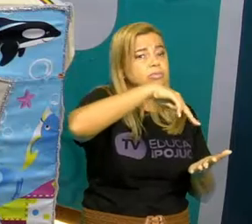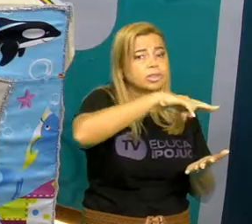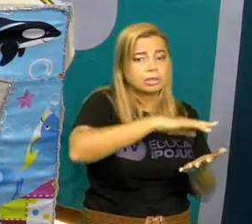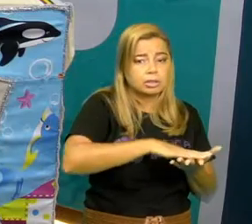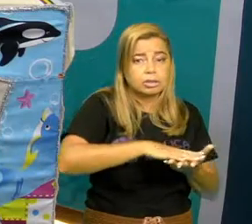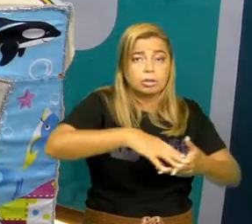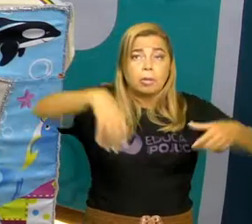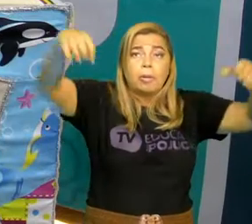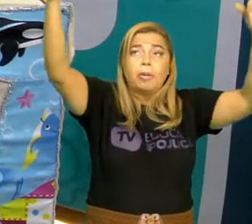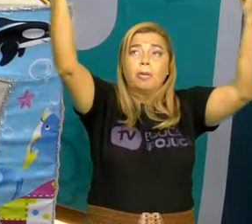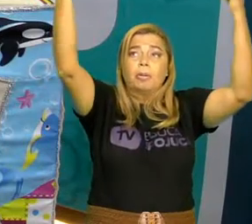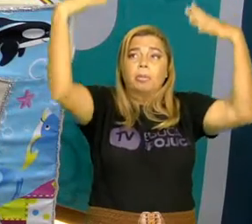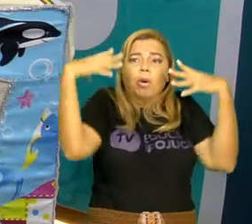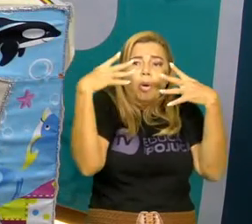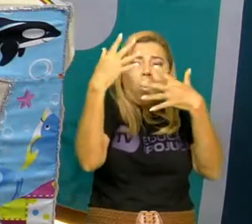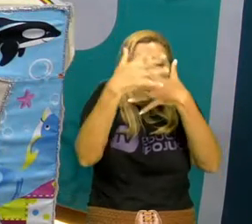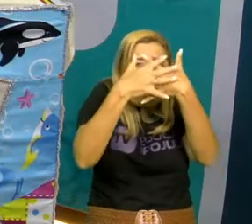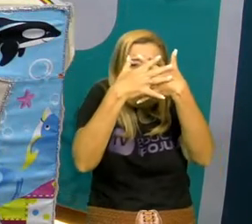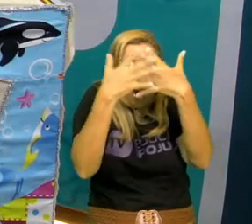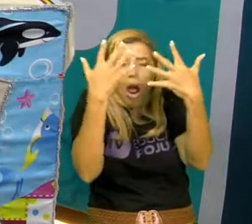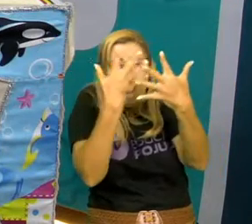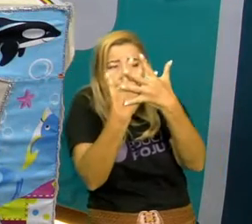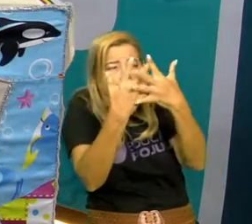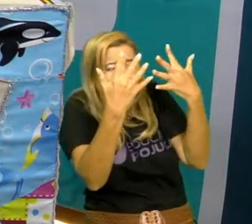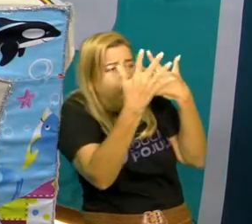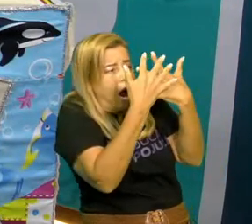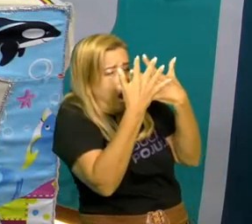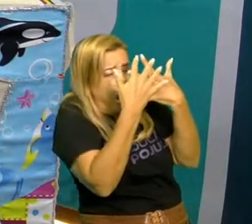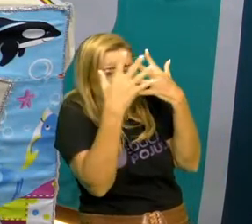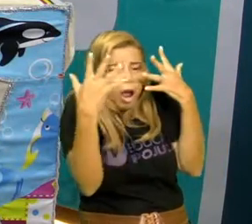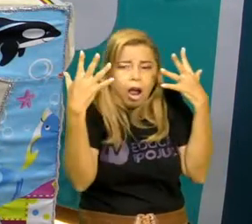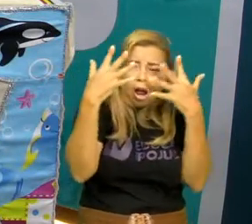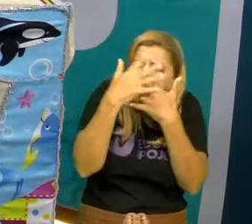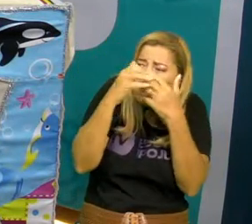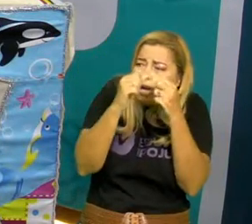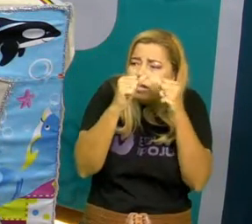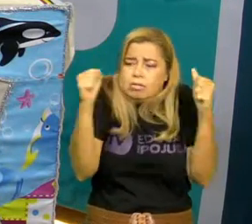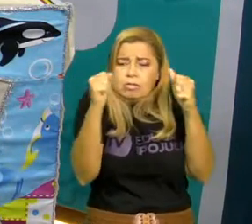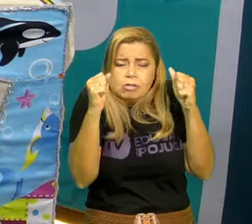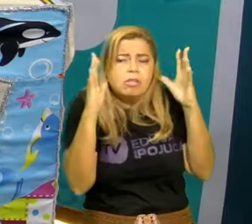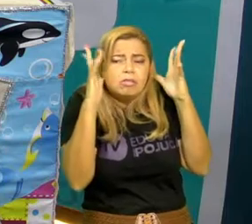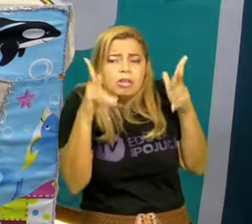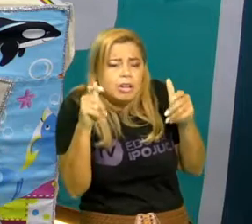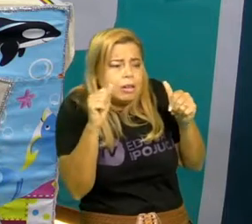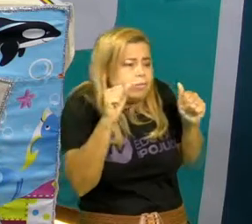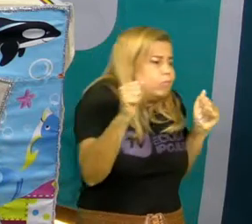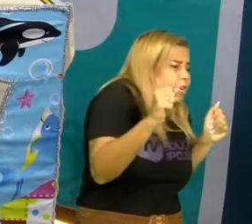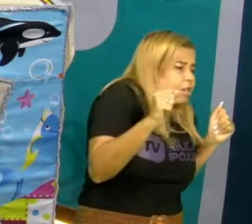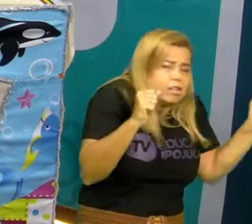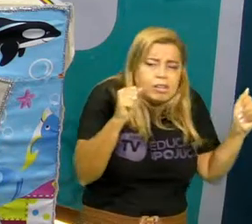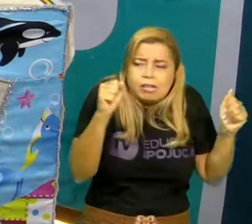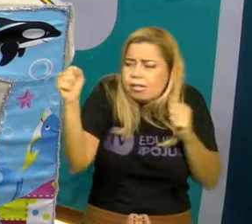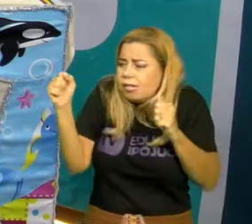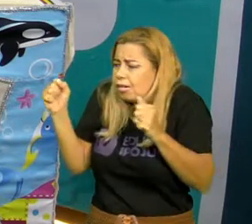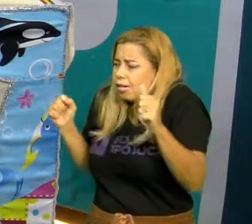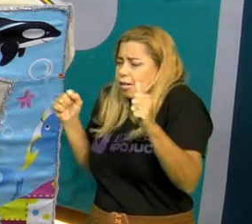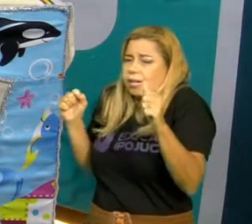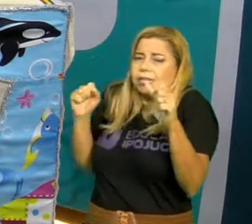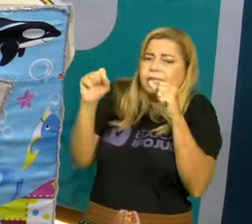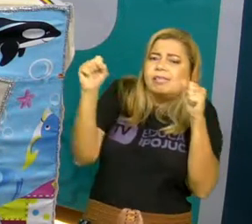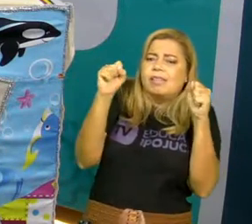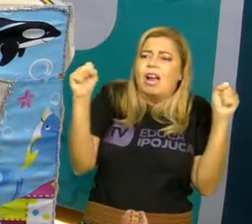preso numa rede do caçador. E foi? Isso. Escaçador. E ficou